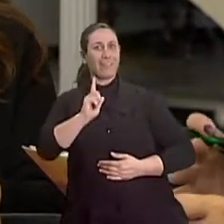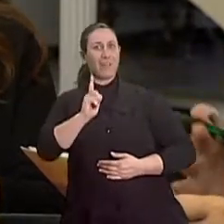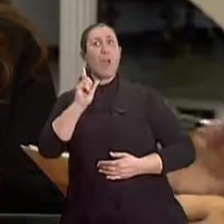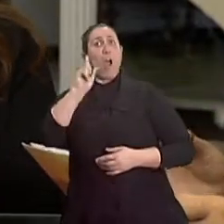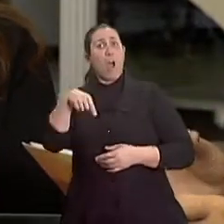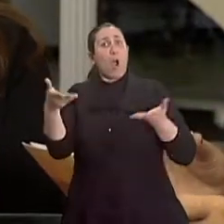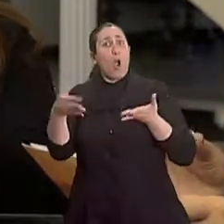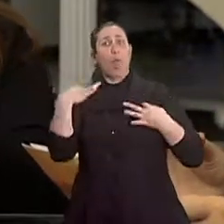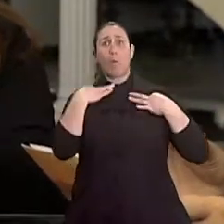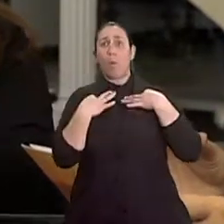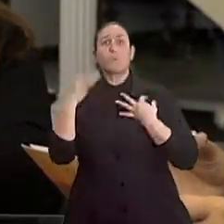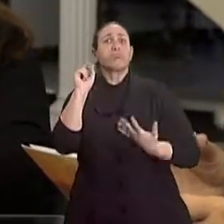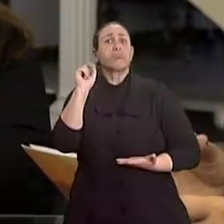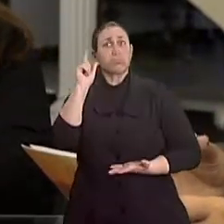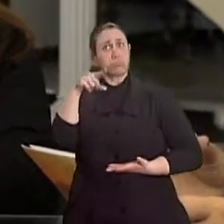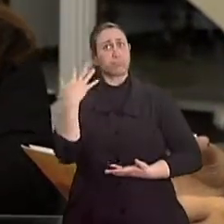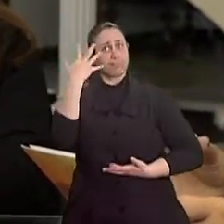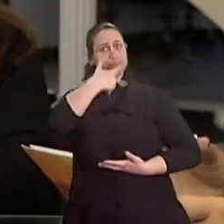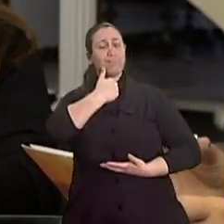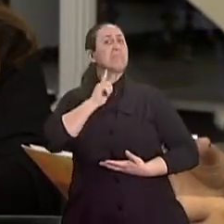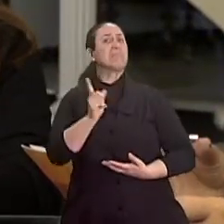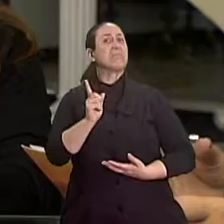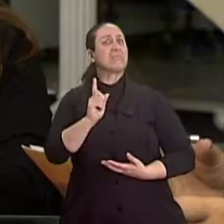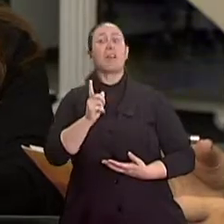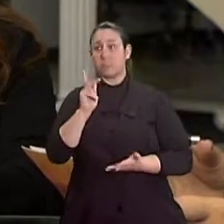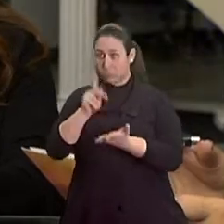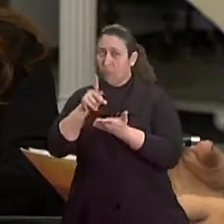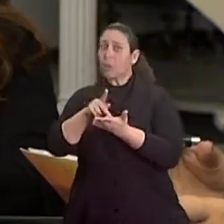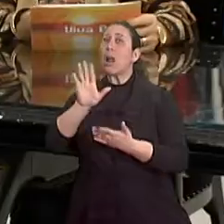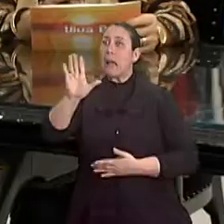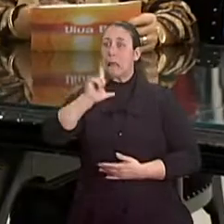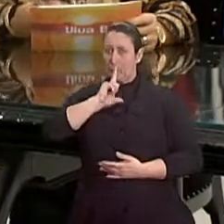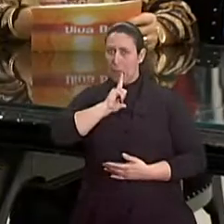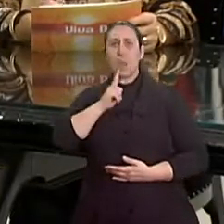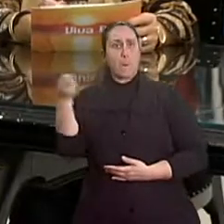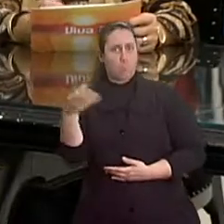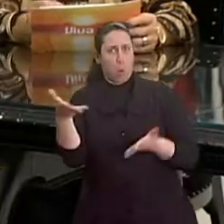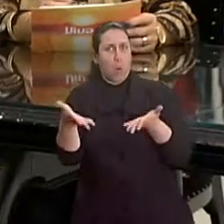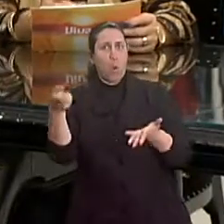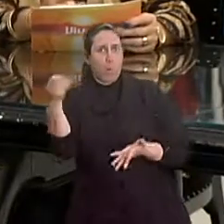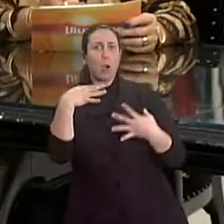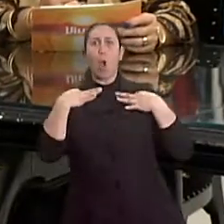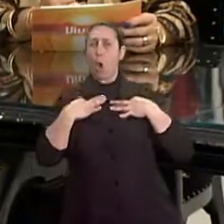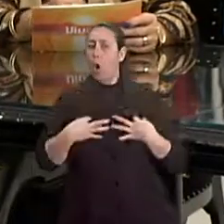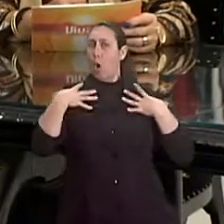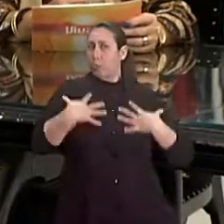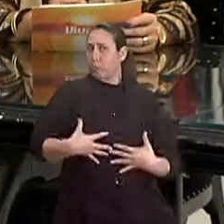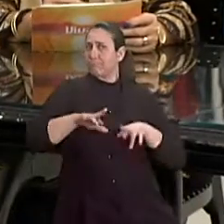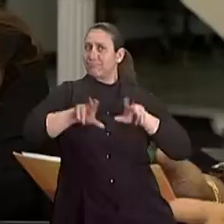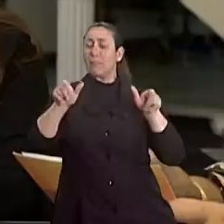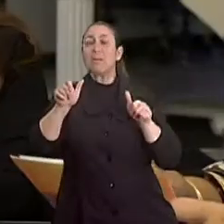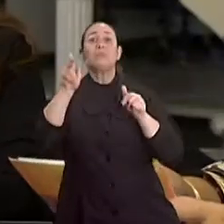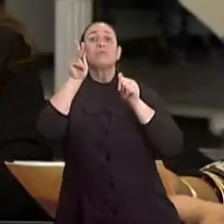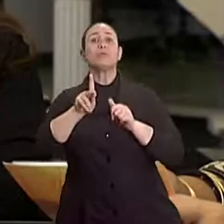É antiestético. A moda, ela acontece, mas tem que ter o bom senso. As pessoas têm que se olhar não só do pescoço para